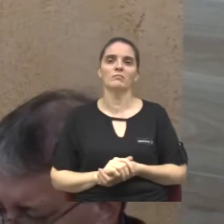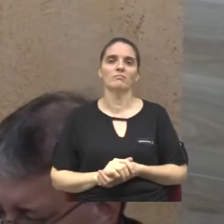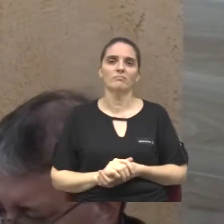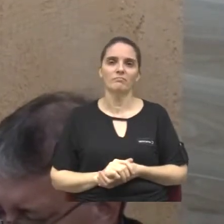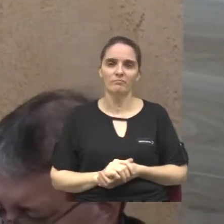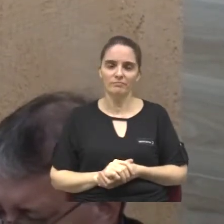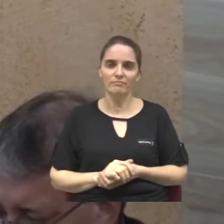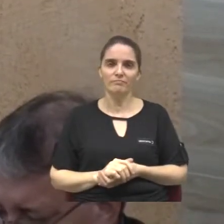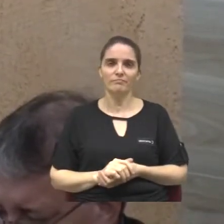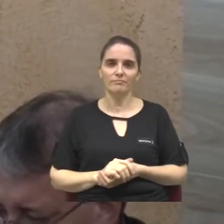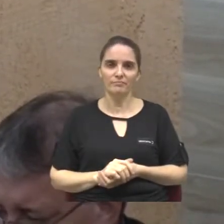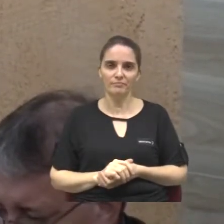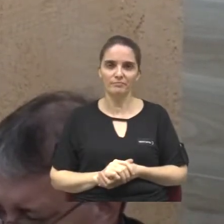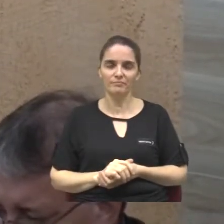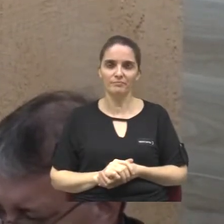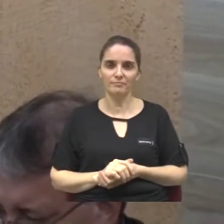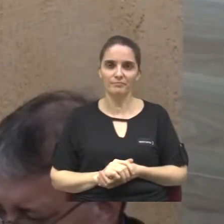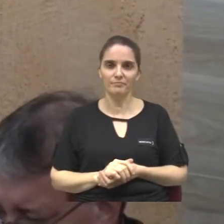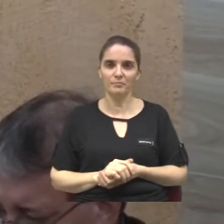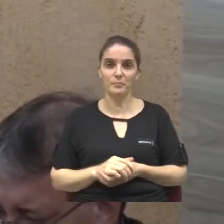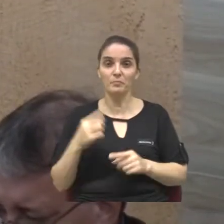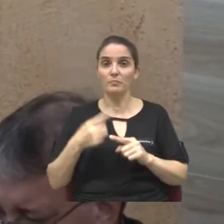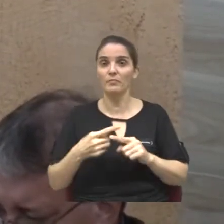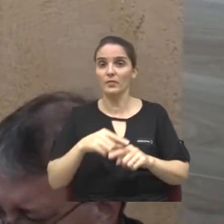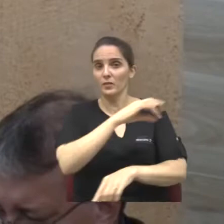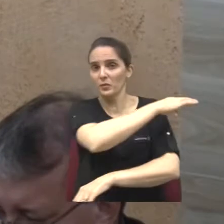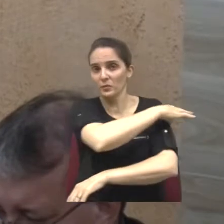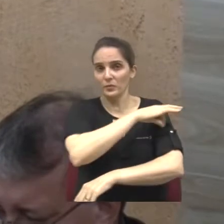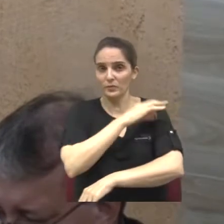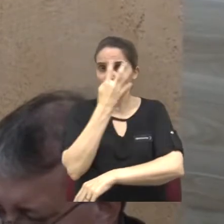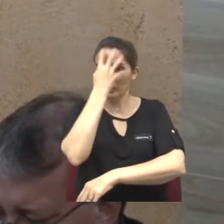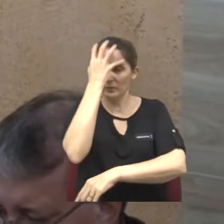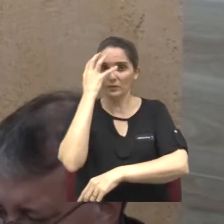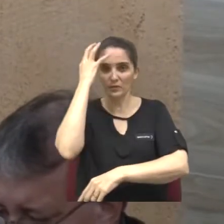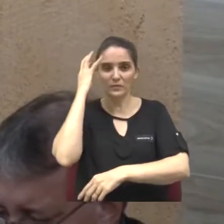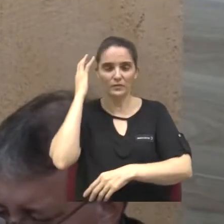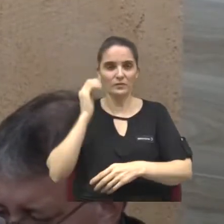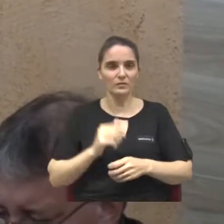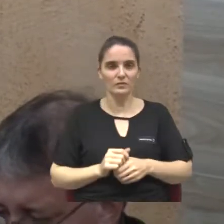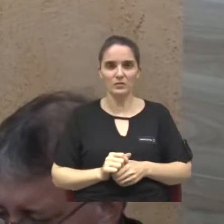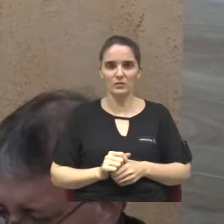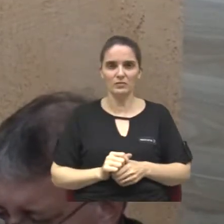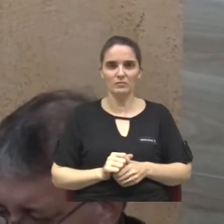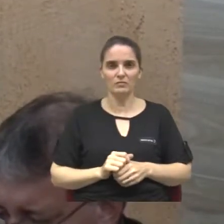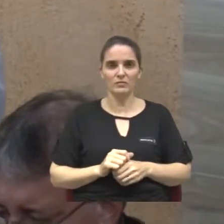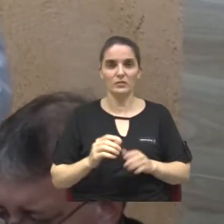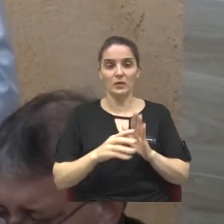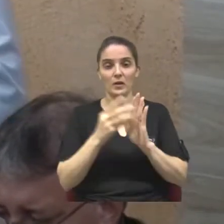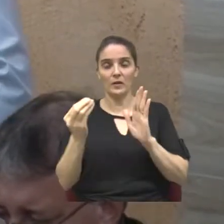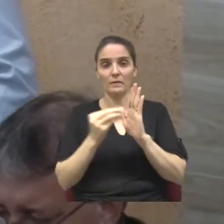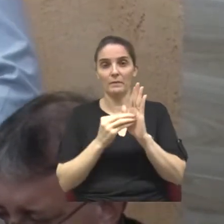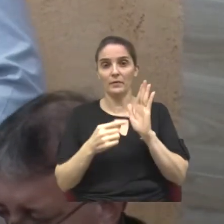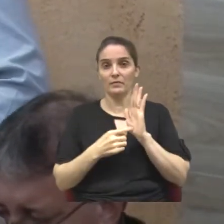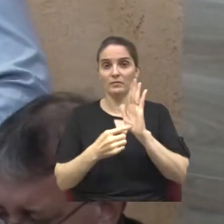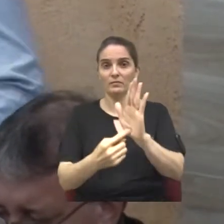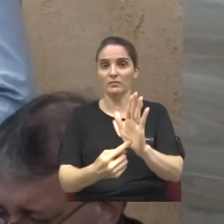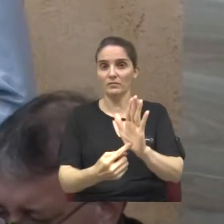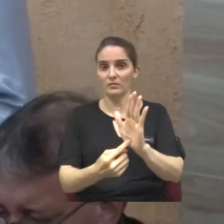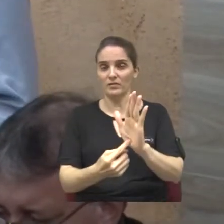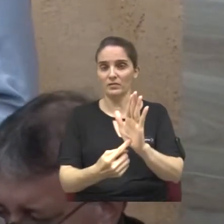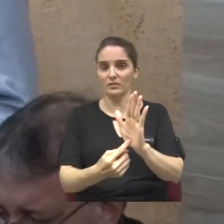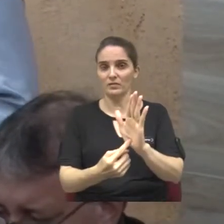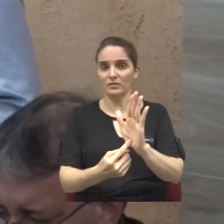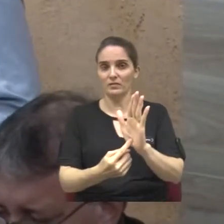princípios. Porque o prefeito Mário Botion está criando um setor de diversidade, foi a emenda que eu apresentei, que infelizmente